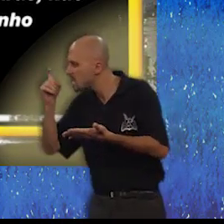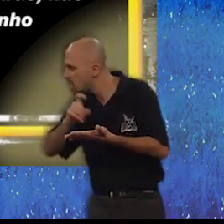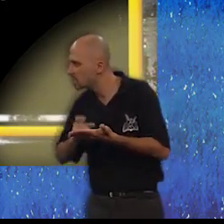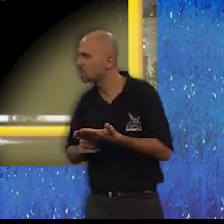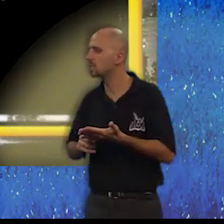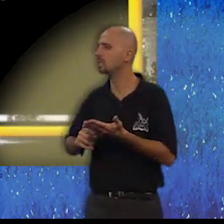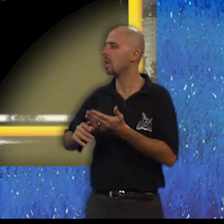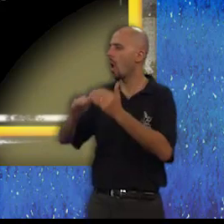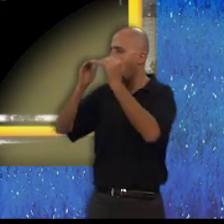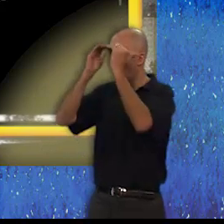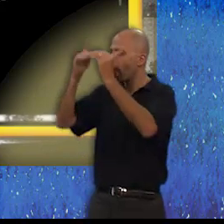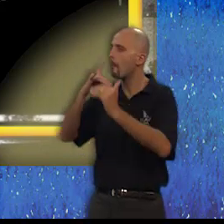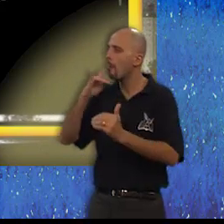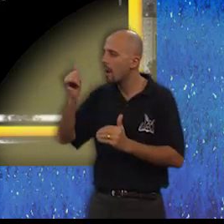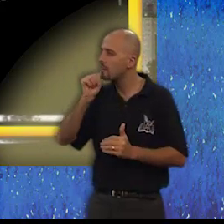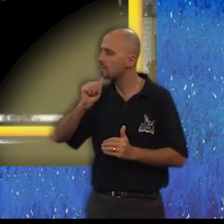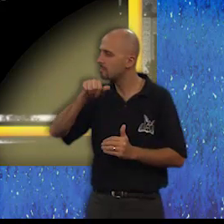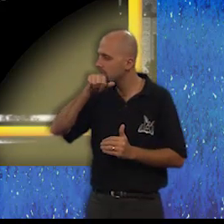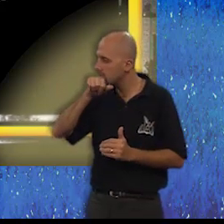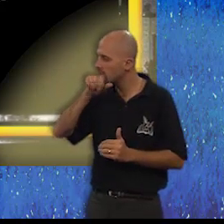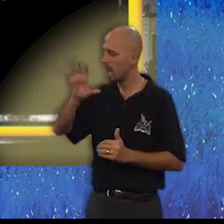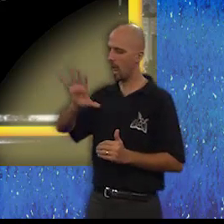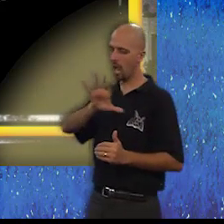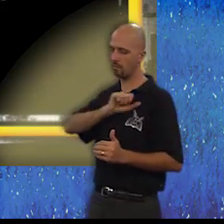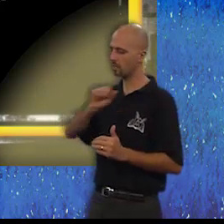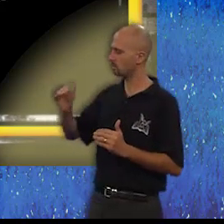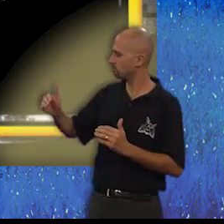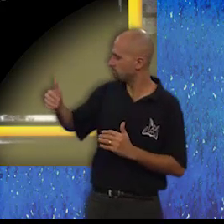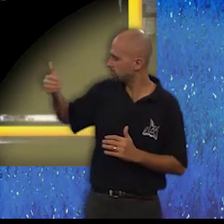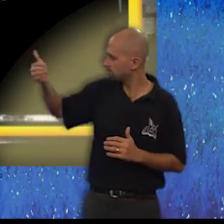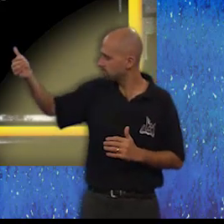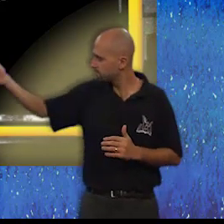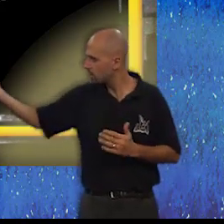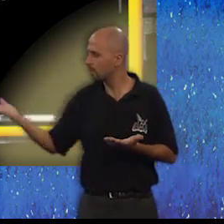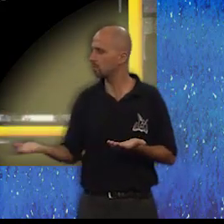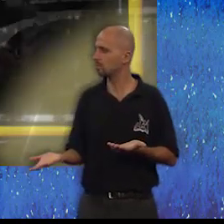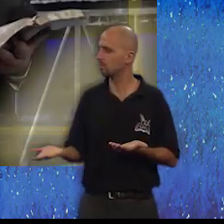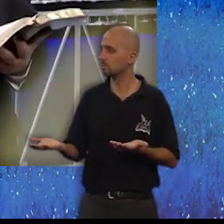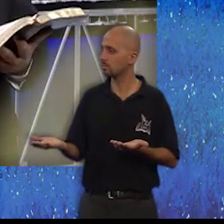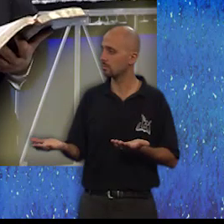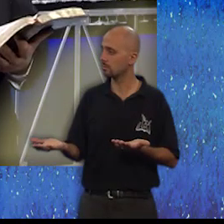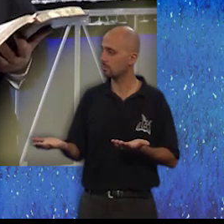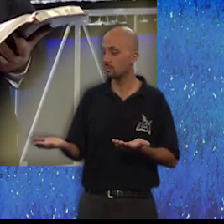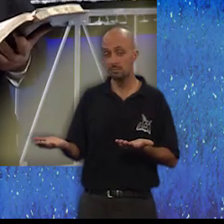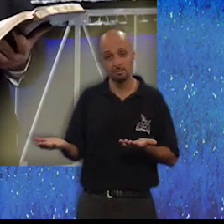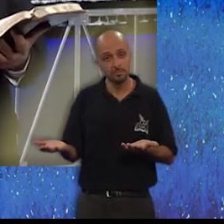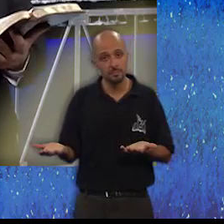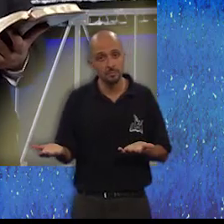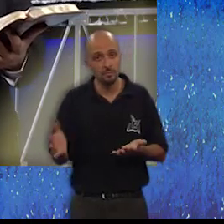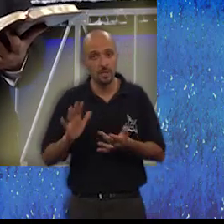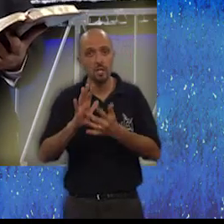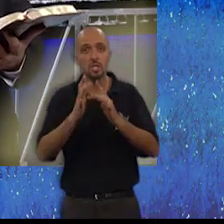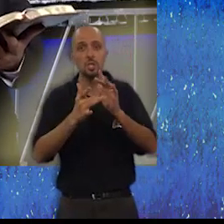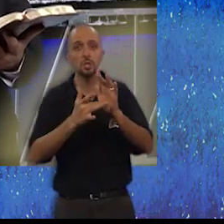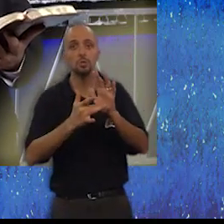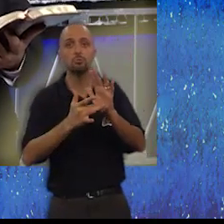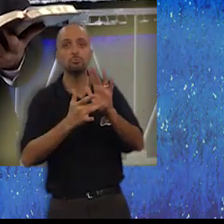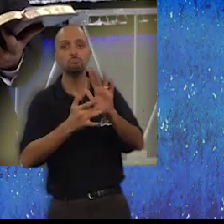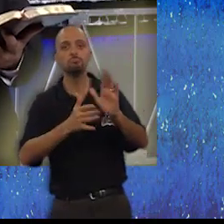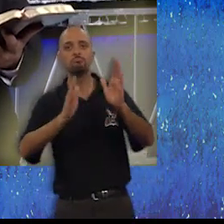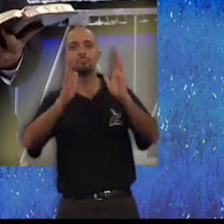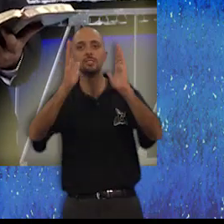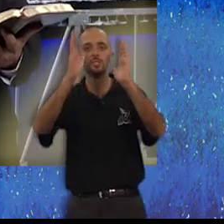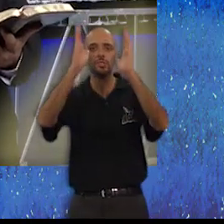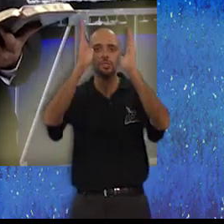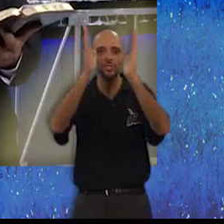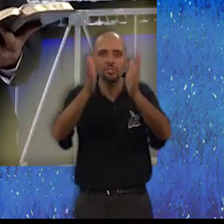testemunho, 4. Honra teu pai e tua mãe, 5. Amarás teu próximo como a ti mesmo, 6. Então você vê, Jesus, dos 10, ele cita